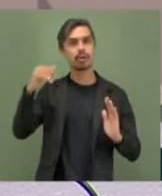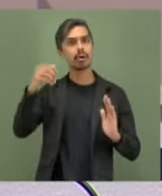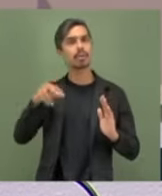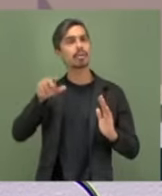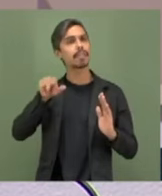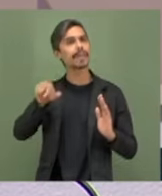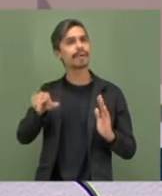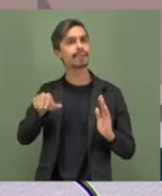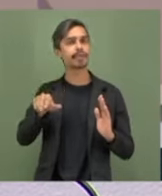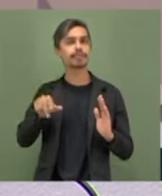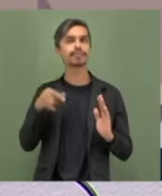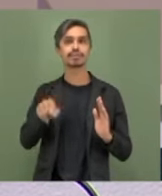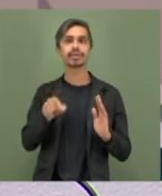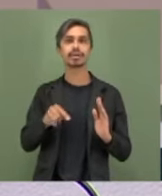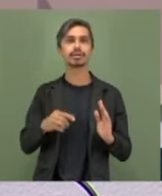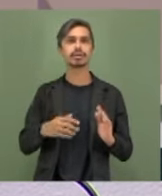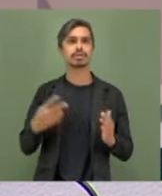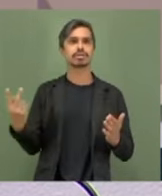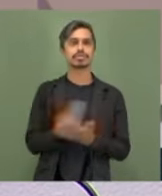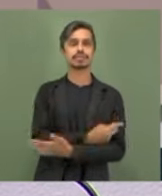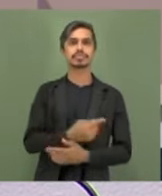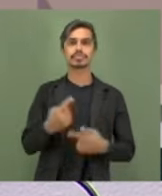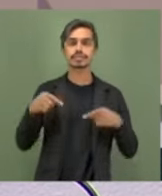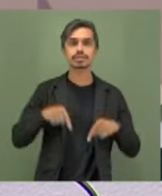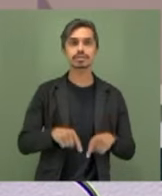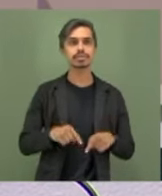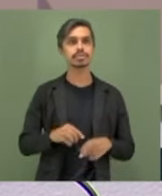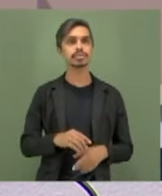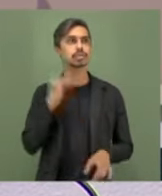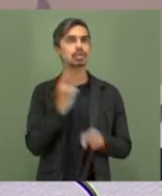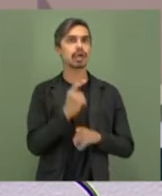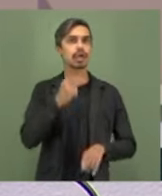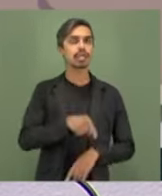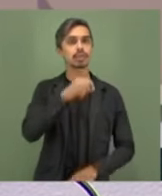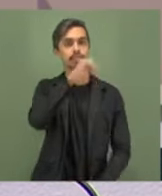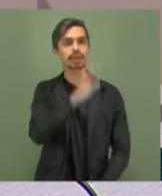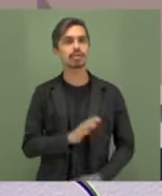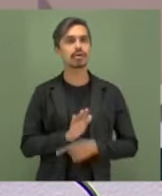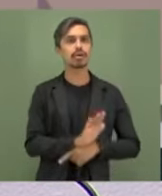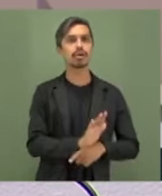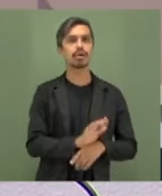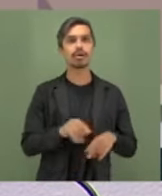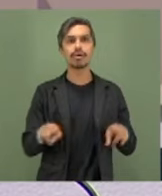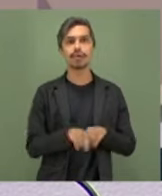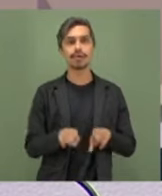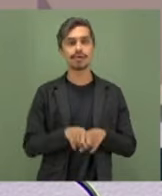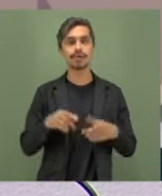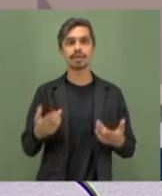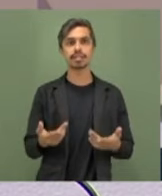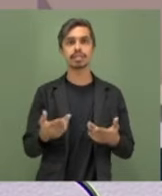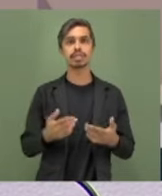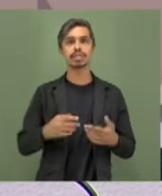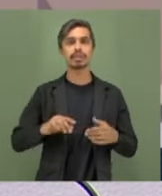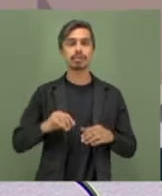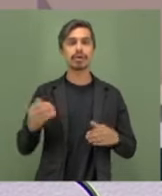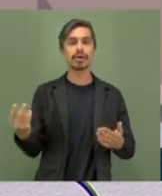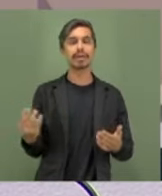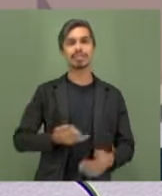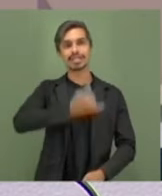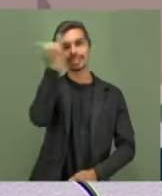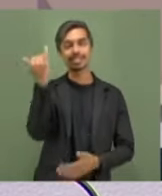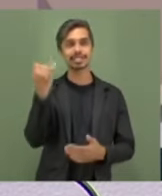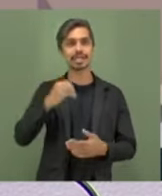ontem comemorámos a descoberta aqui do Brasil. E só não teve mais repercussão este incidente diplomático porque, na altura, o